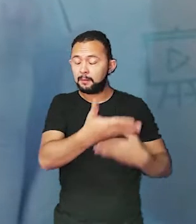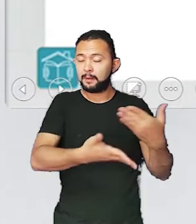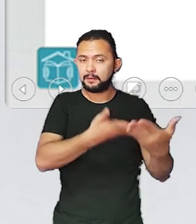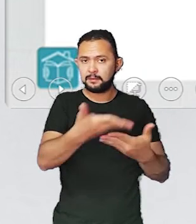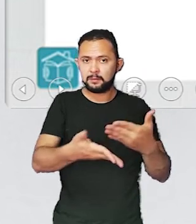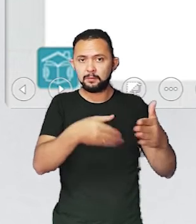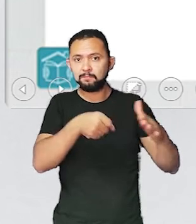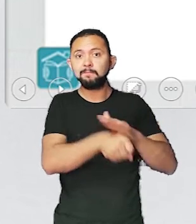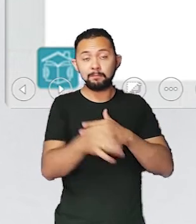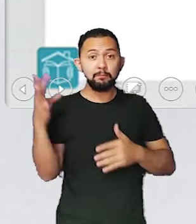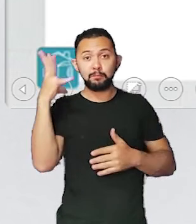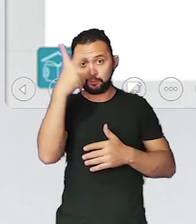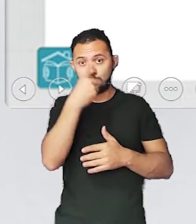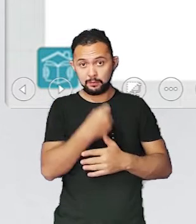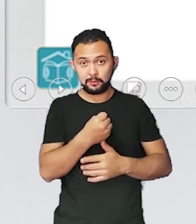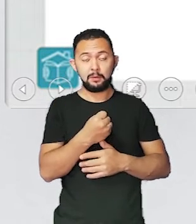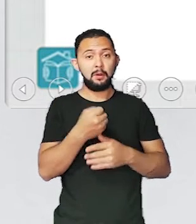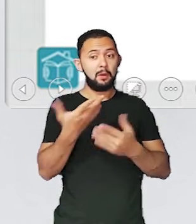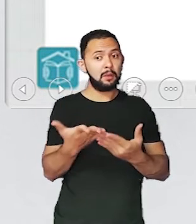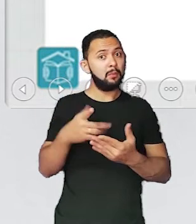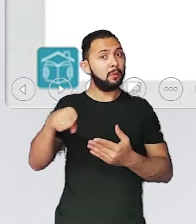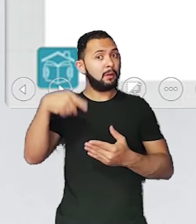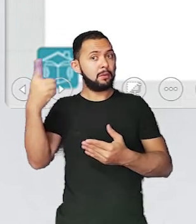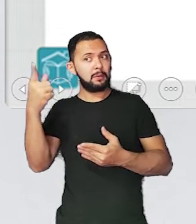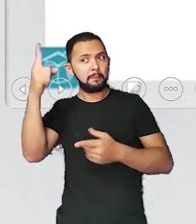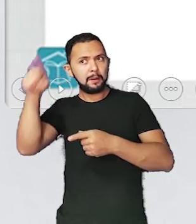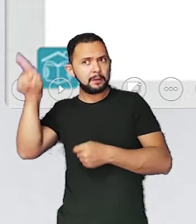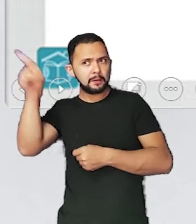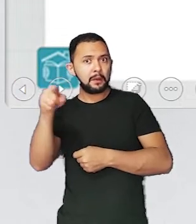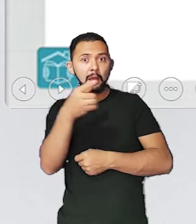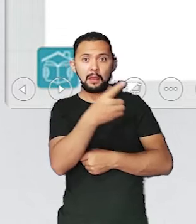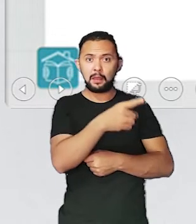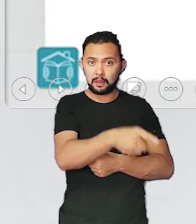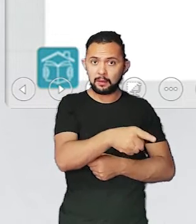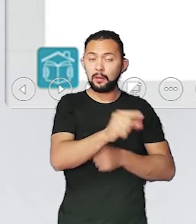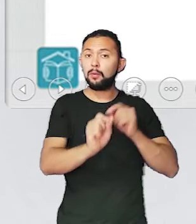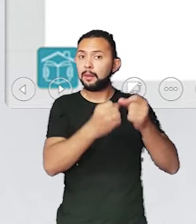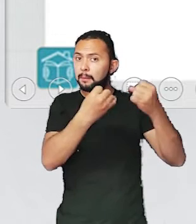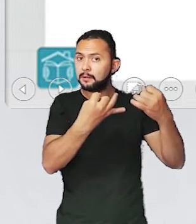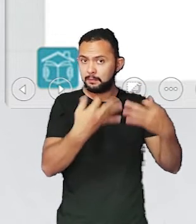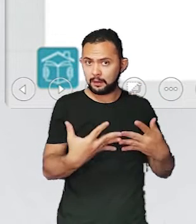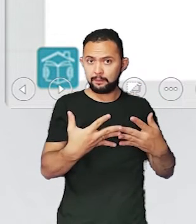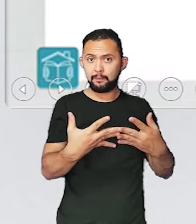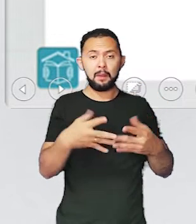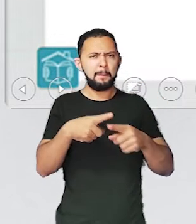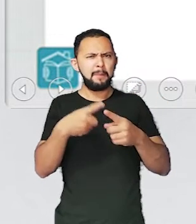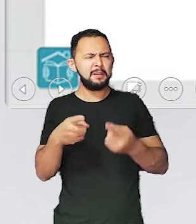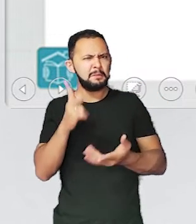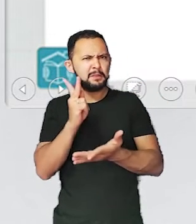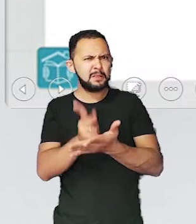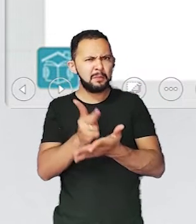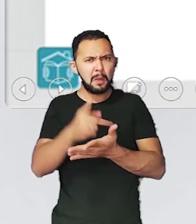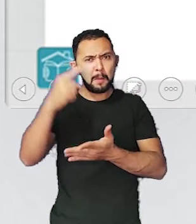de beleza, certo? Aqui eu uso para restringir, aqui não, aqui eu uso somente para explicar, ok? Mas para vocês não ficarem sempre